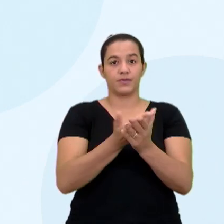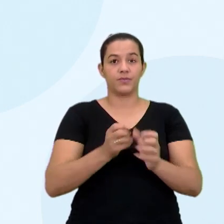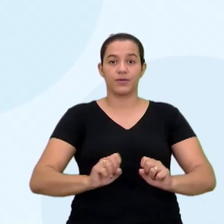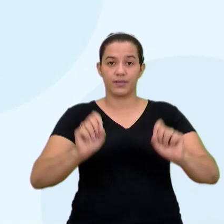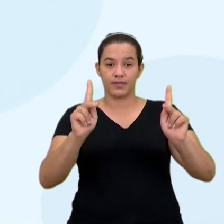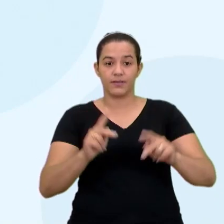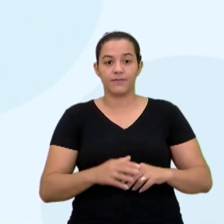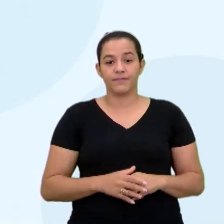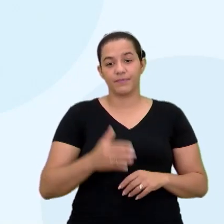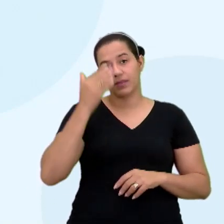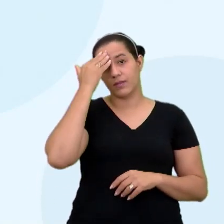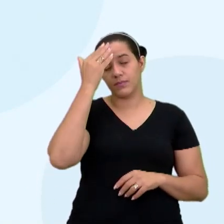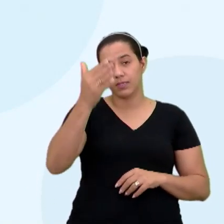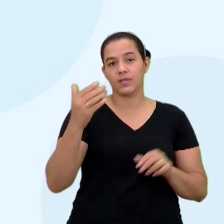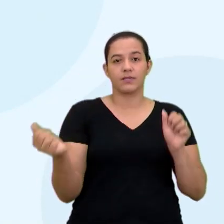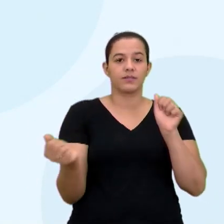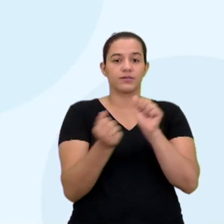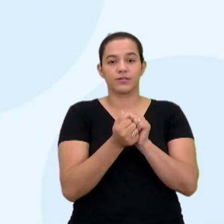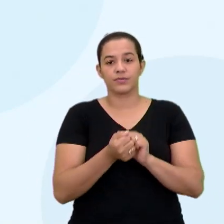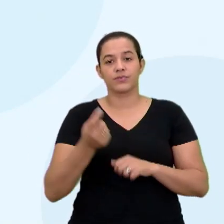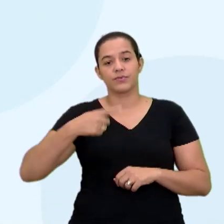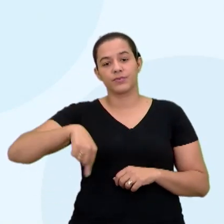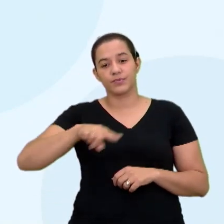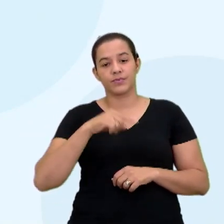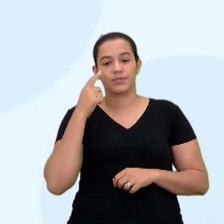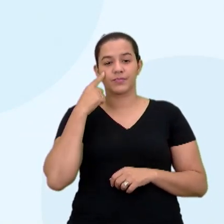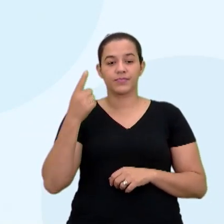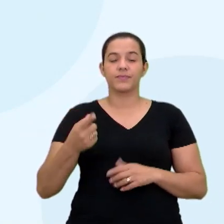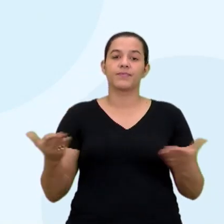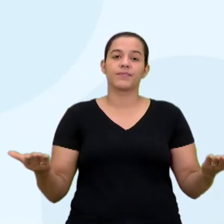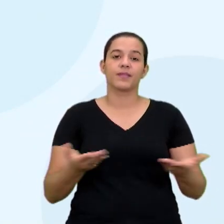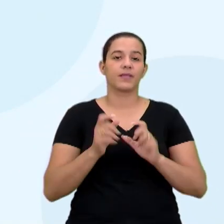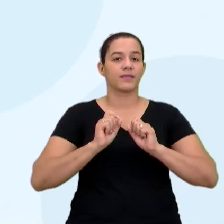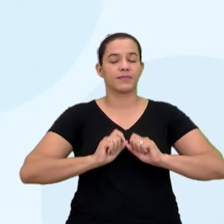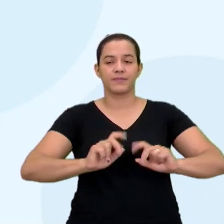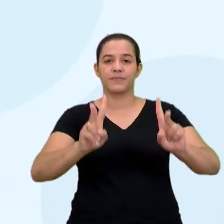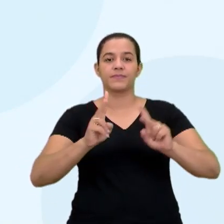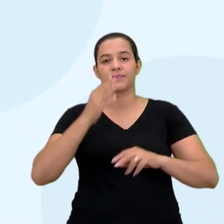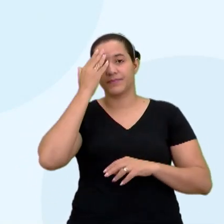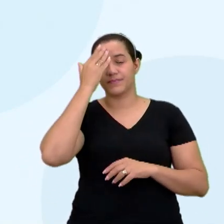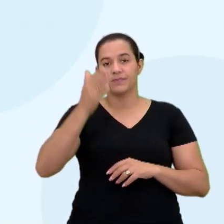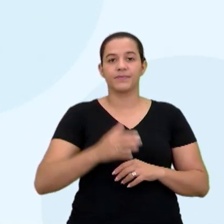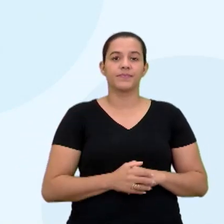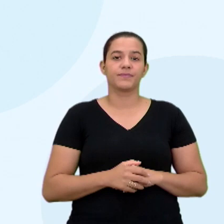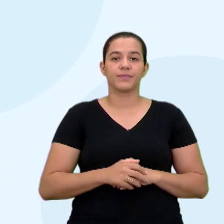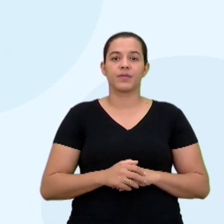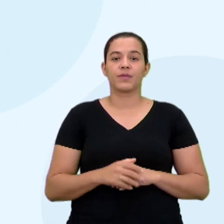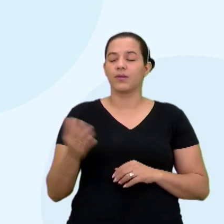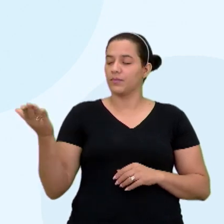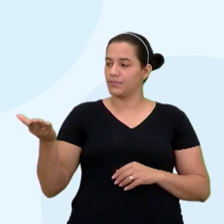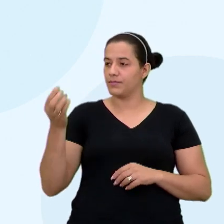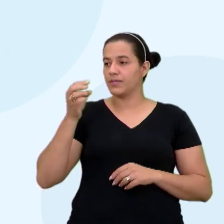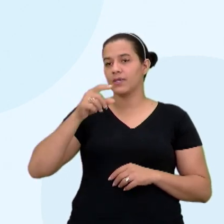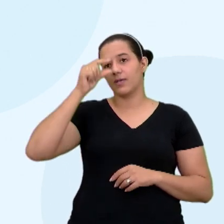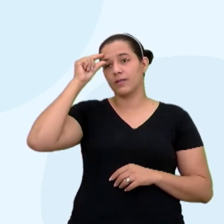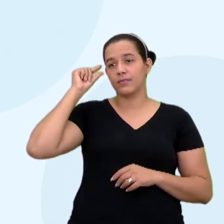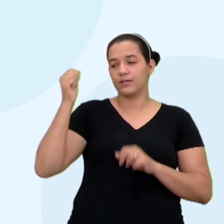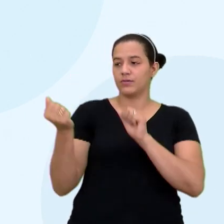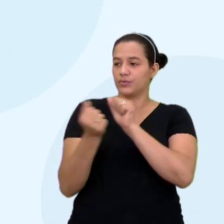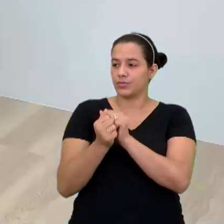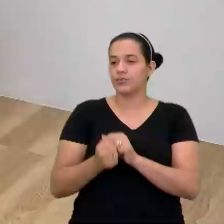ok? Gente, obrigado mesmo pela Reloginho participação tá de vocês. doido. Ele sempre fica doido. Obrigado, Mara, por ter Obrigadeira. vindo aqui enriquecer a nossa